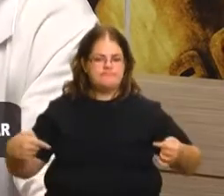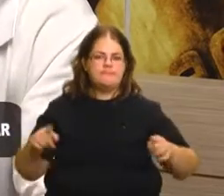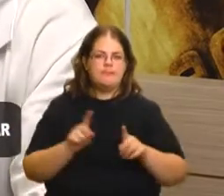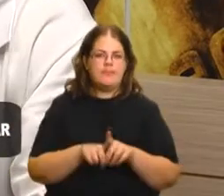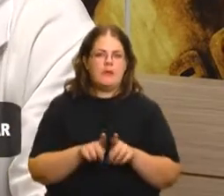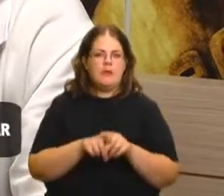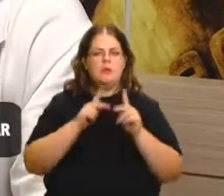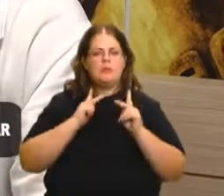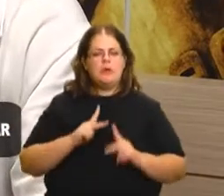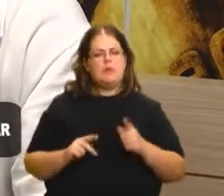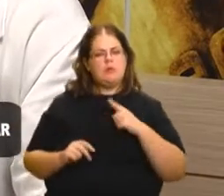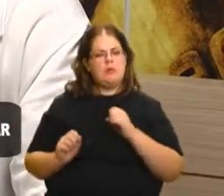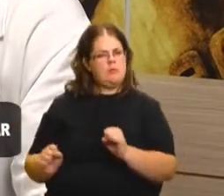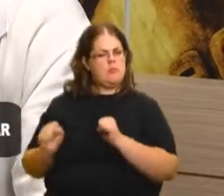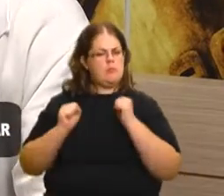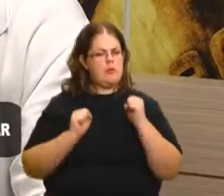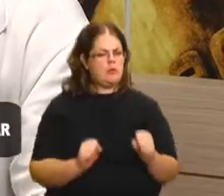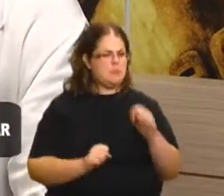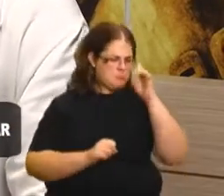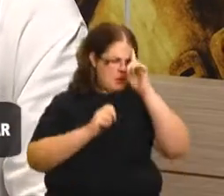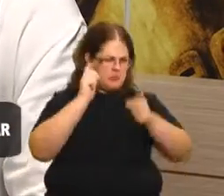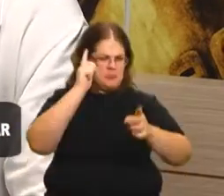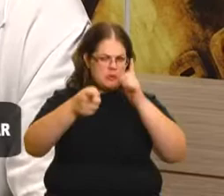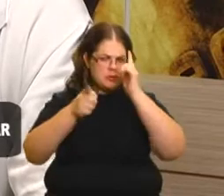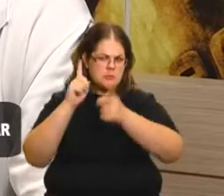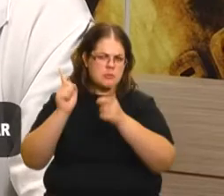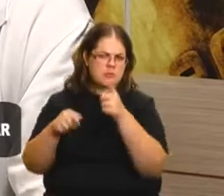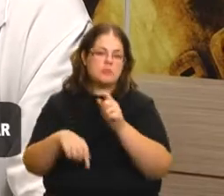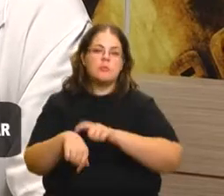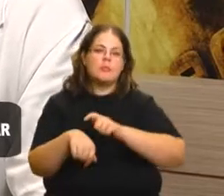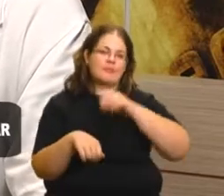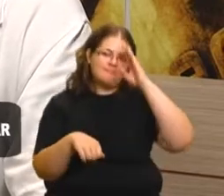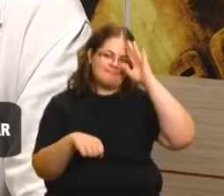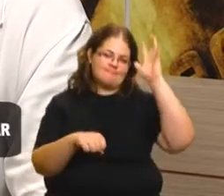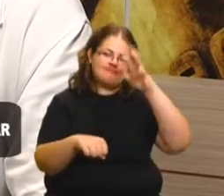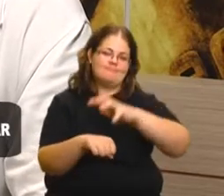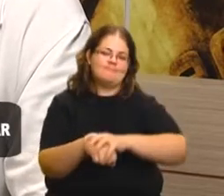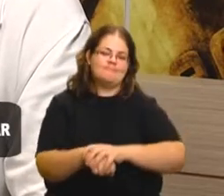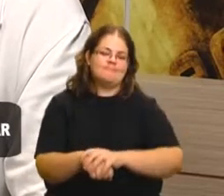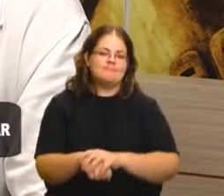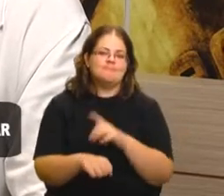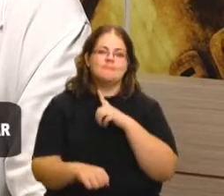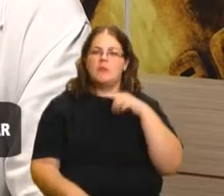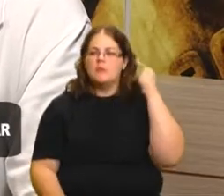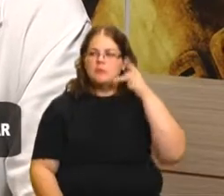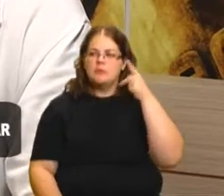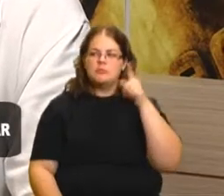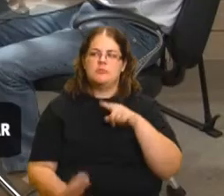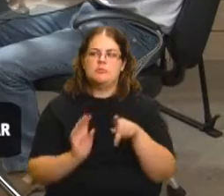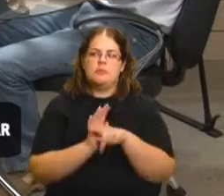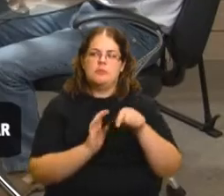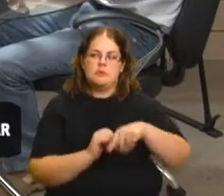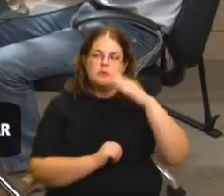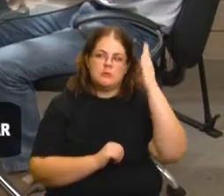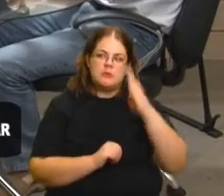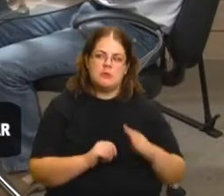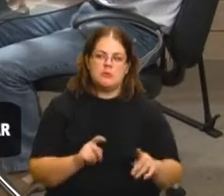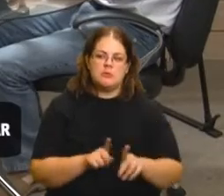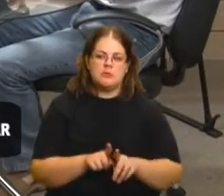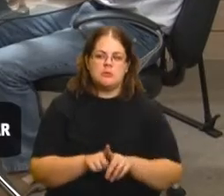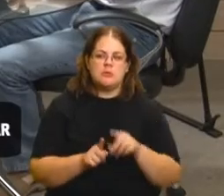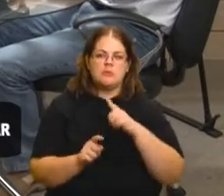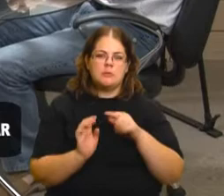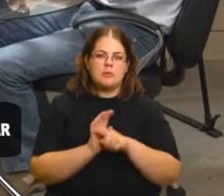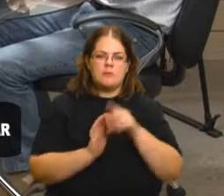alguém que se notabilizou, teve bastante poder durante a ditadura, um político, chegou a ser senador, um político brasileiro, um